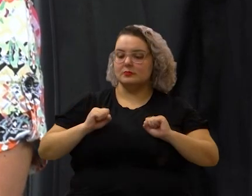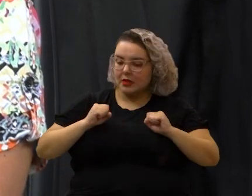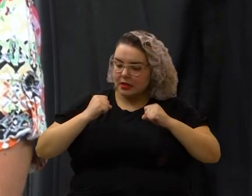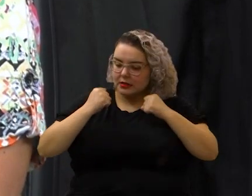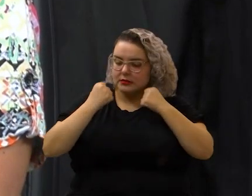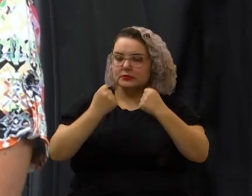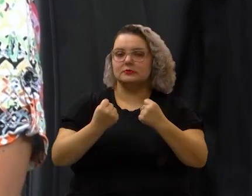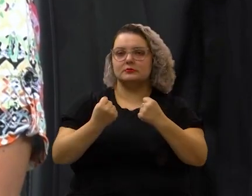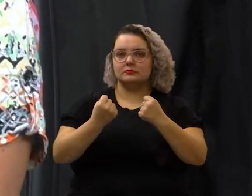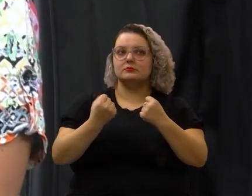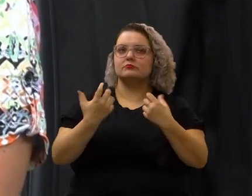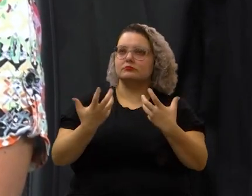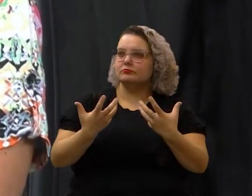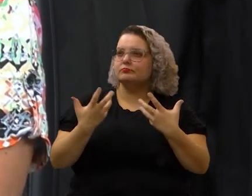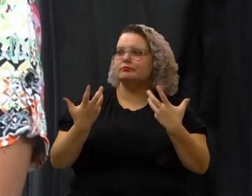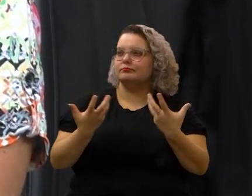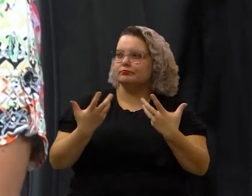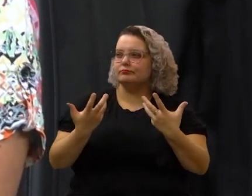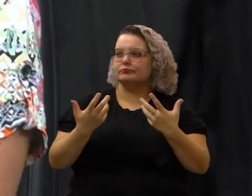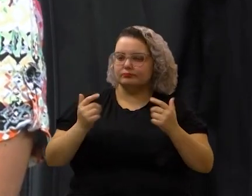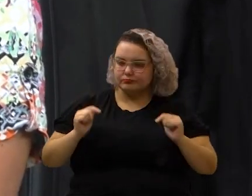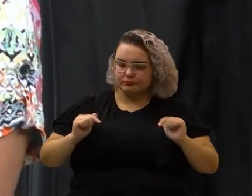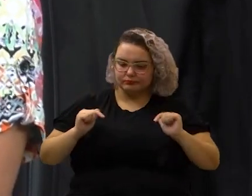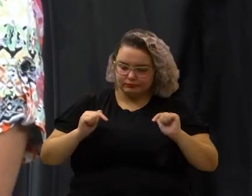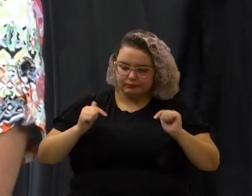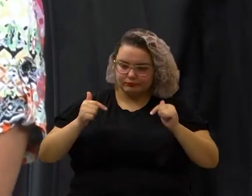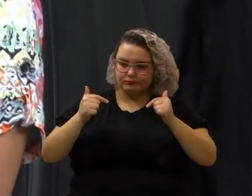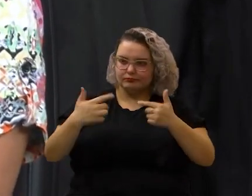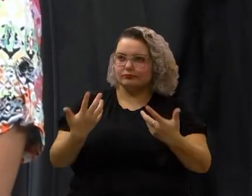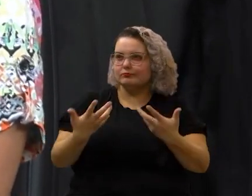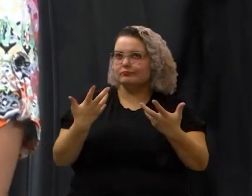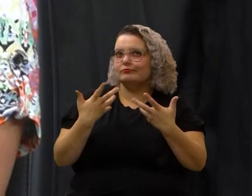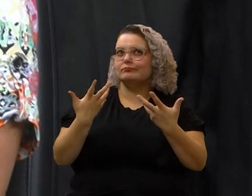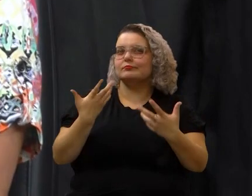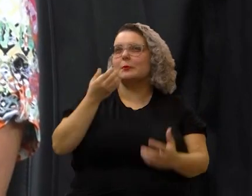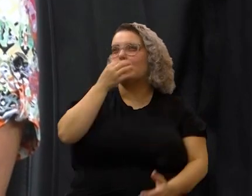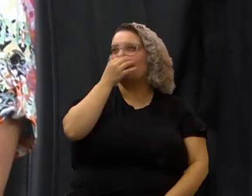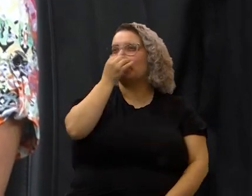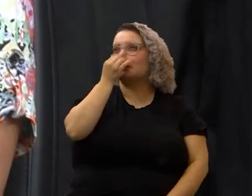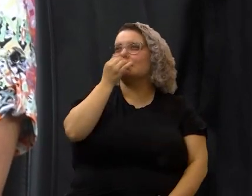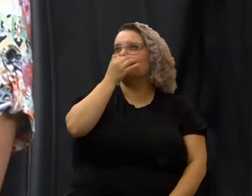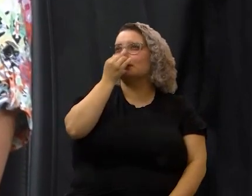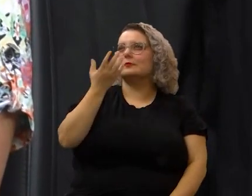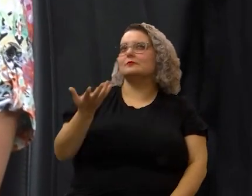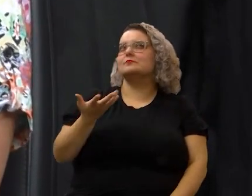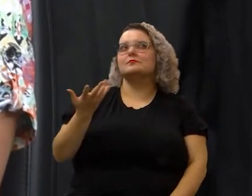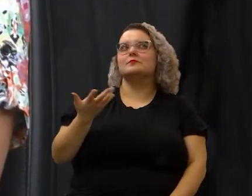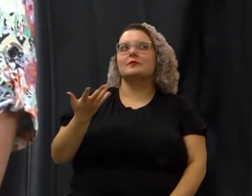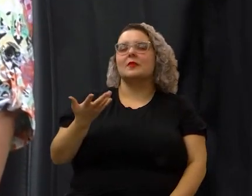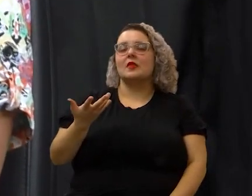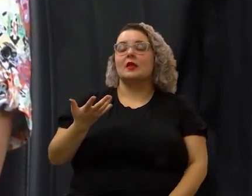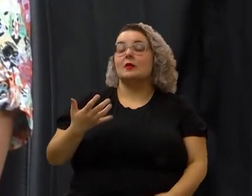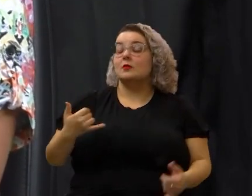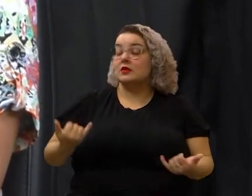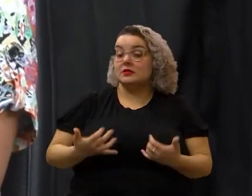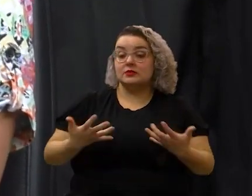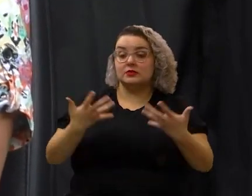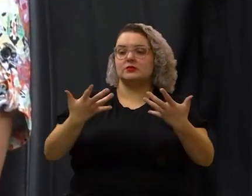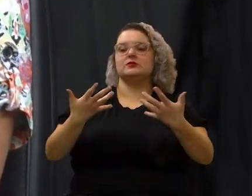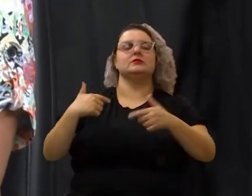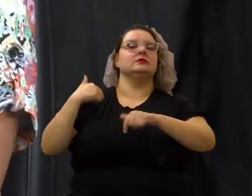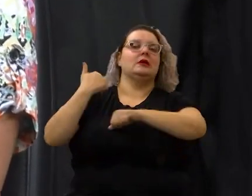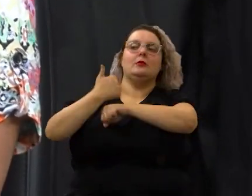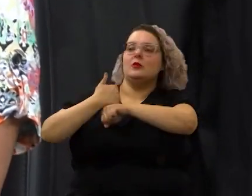defesa com muita batalha, assim, ela coloca muita energia na